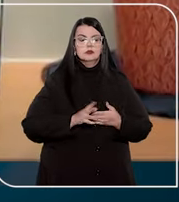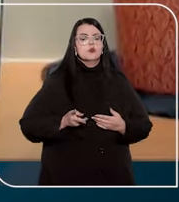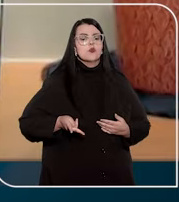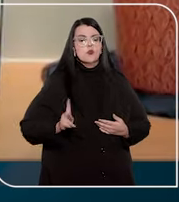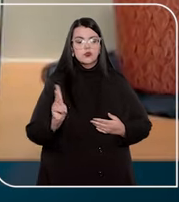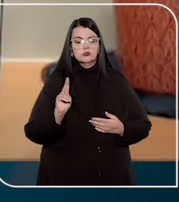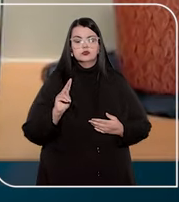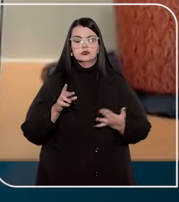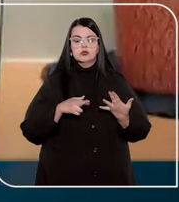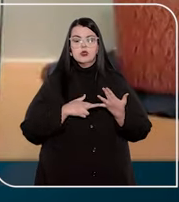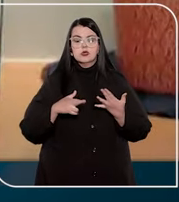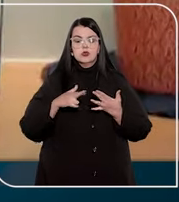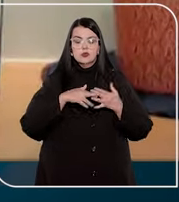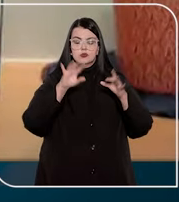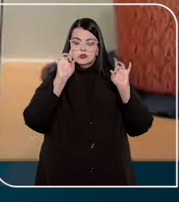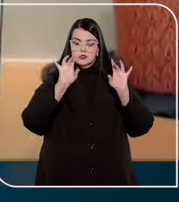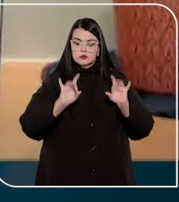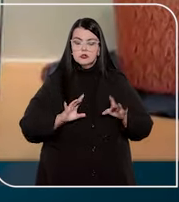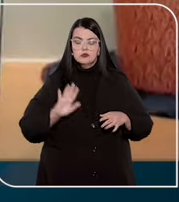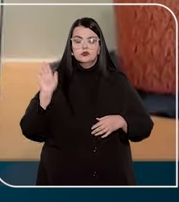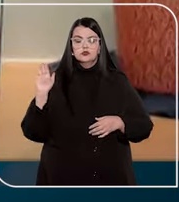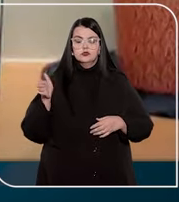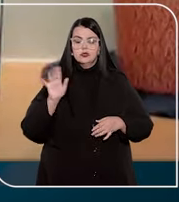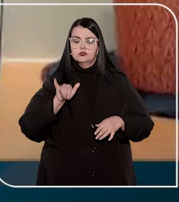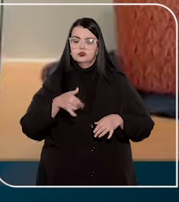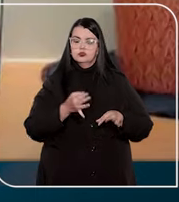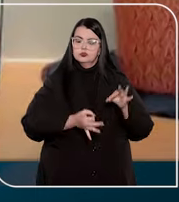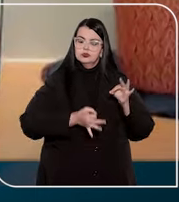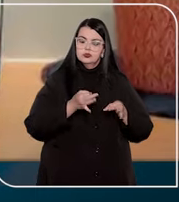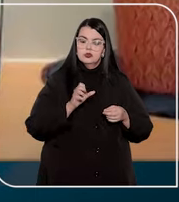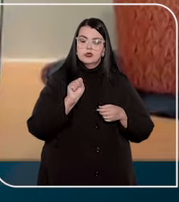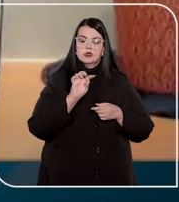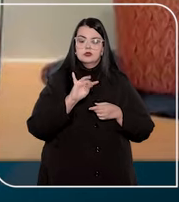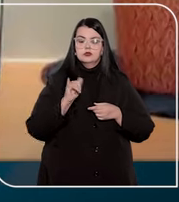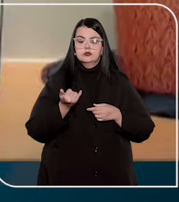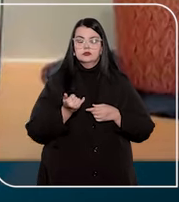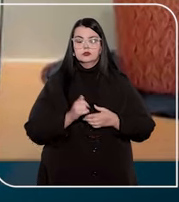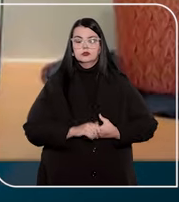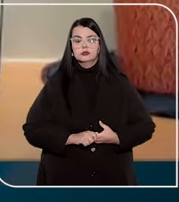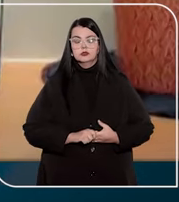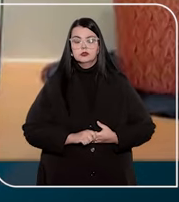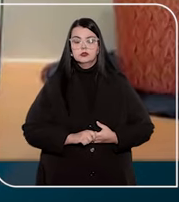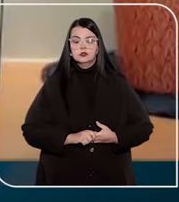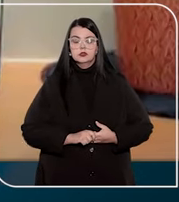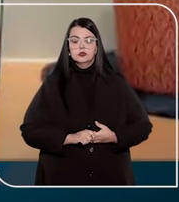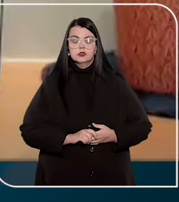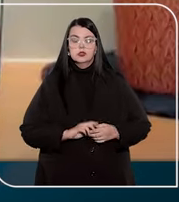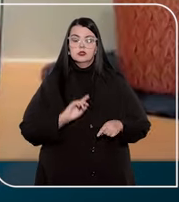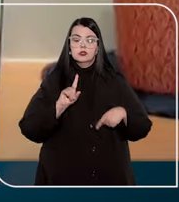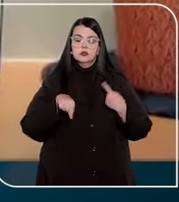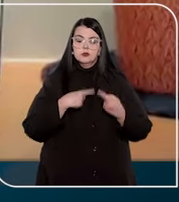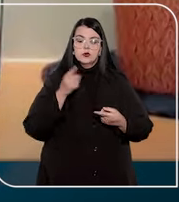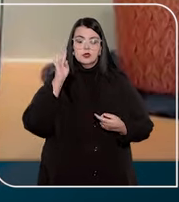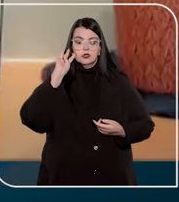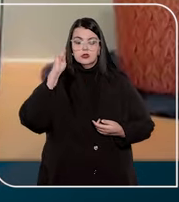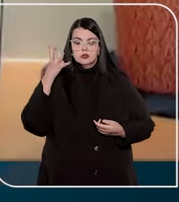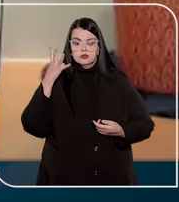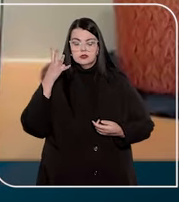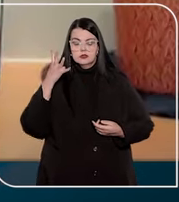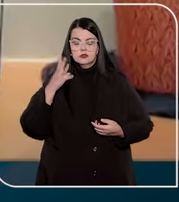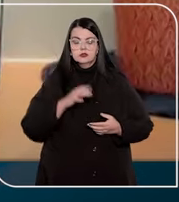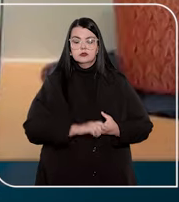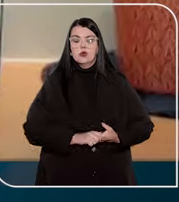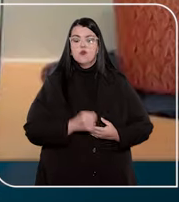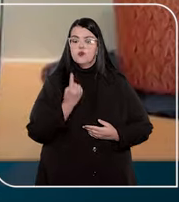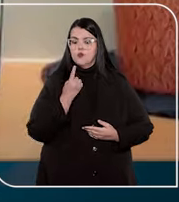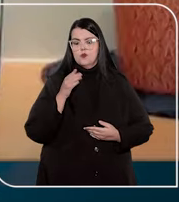recurso especial que foi julgado pelo tribunal, pelo STJ. A parte dessa decisão monocrática, uma segunda decisão